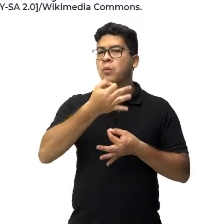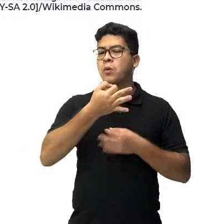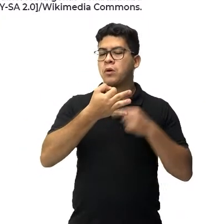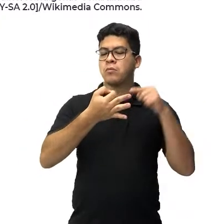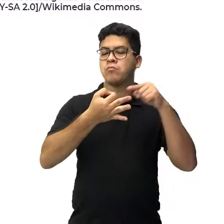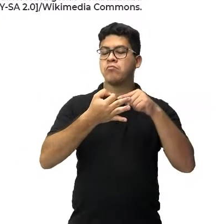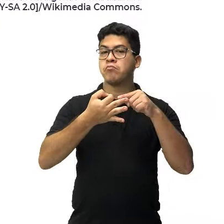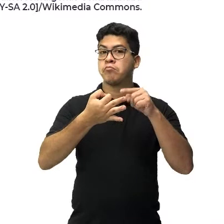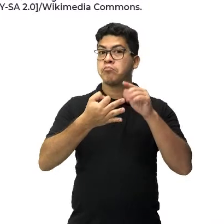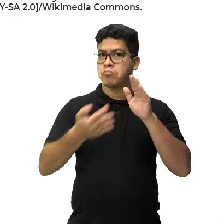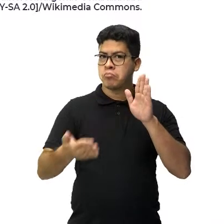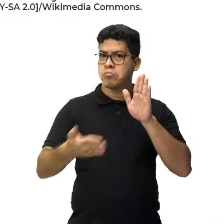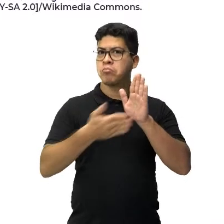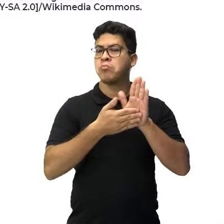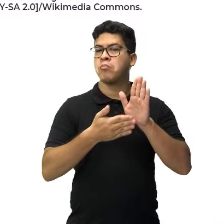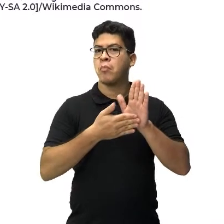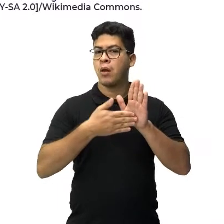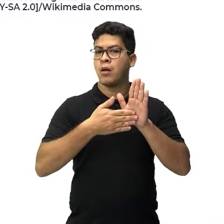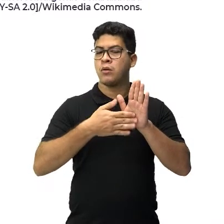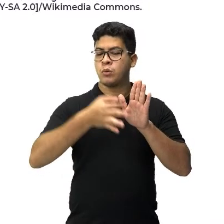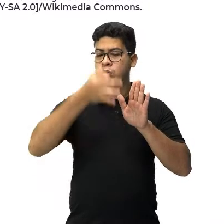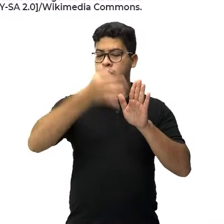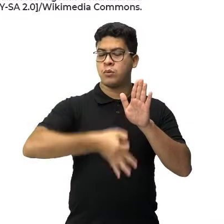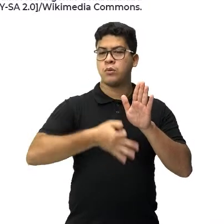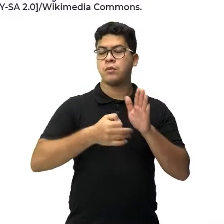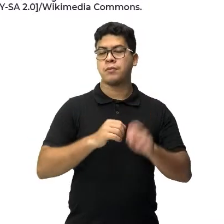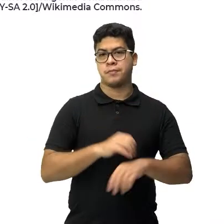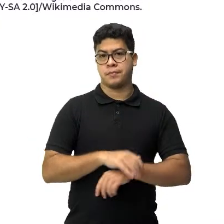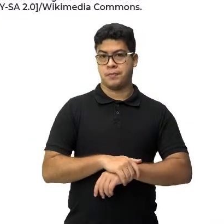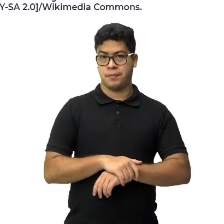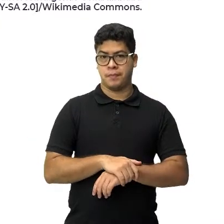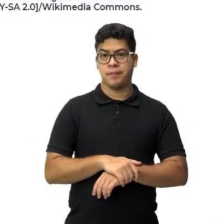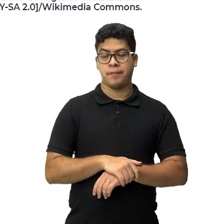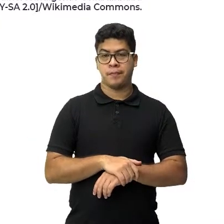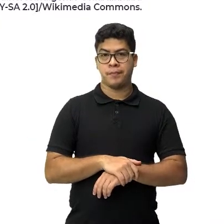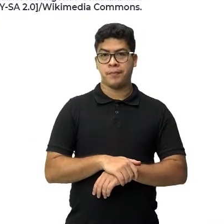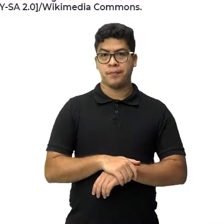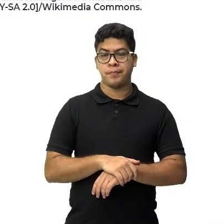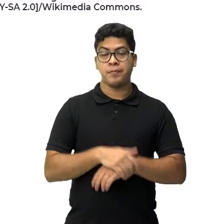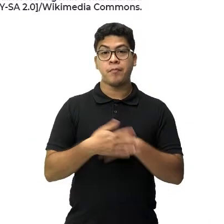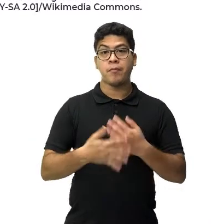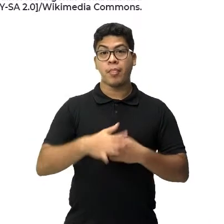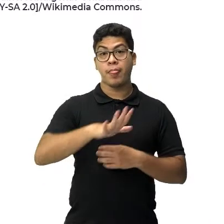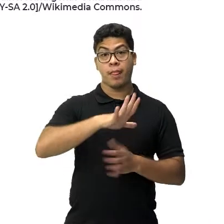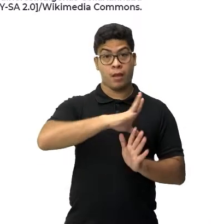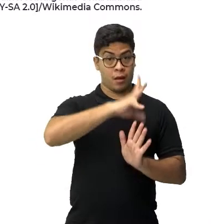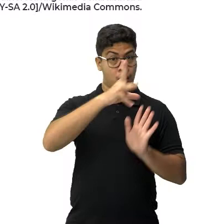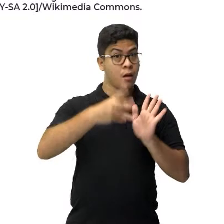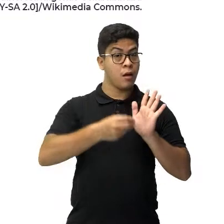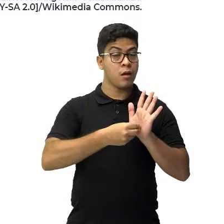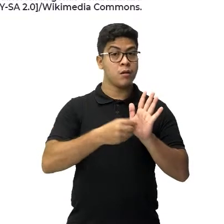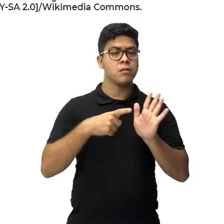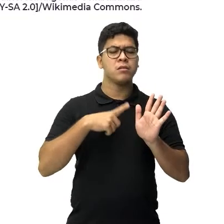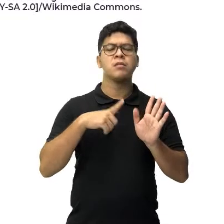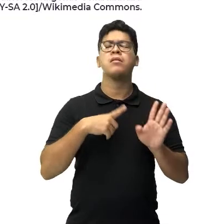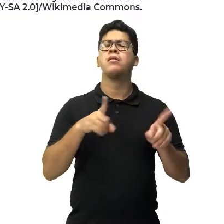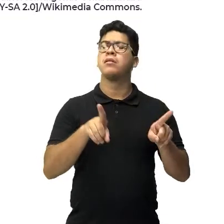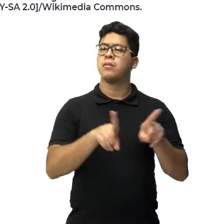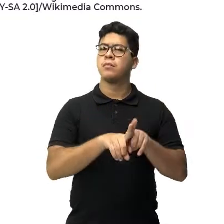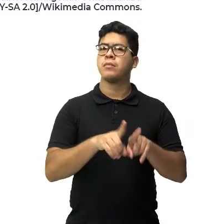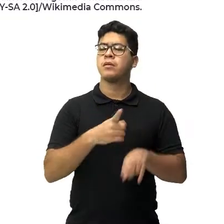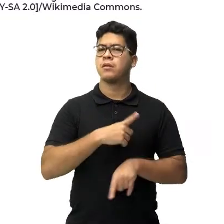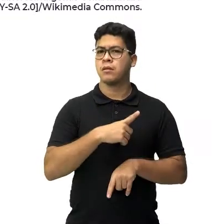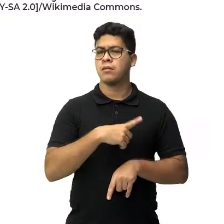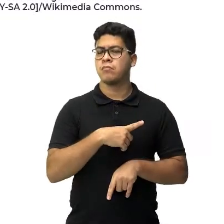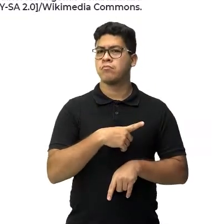grupo específico, no contexto sociocultural, principalmente aqui na região da Amazônia, do Rio Negro, por exemplo,